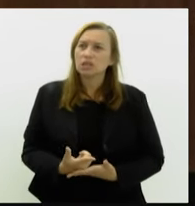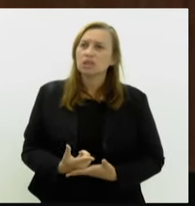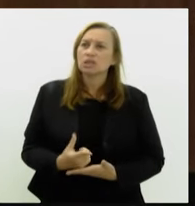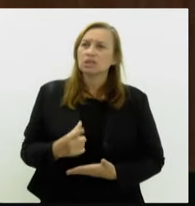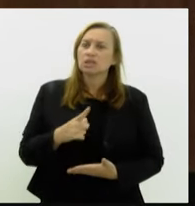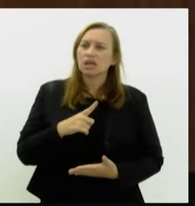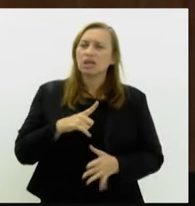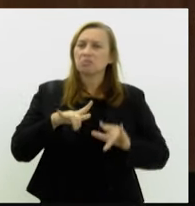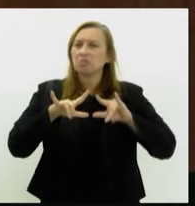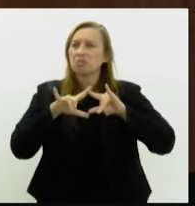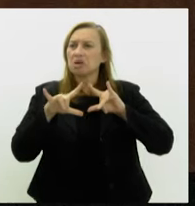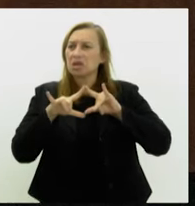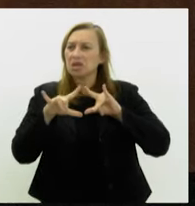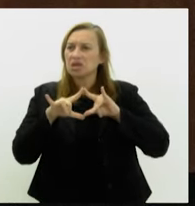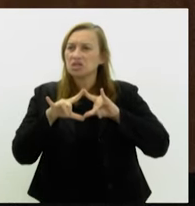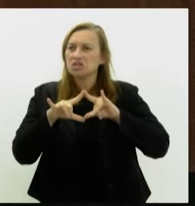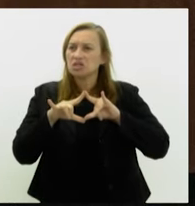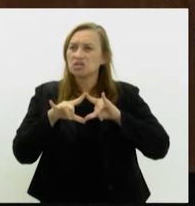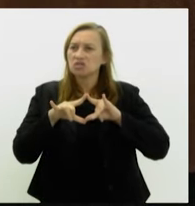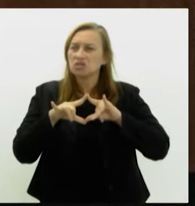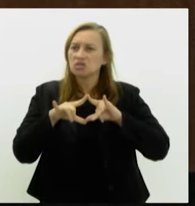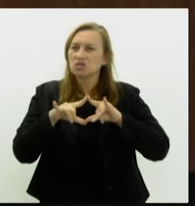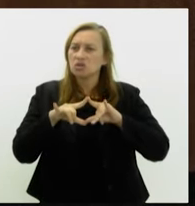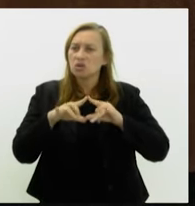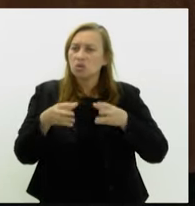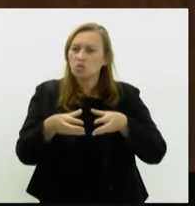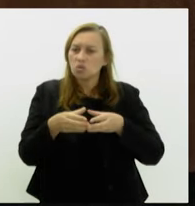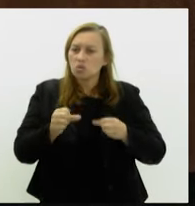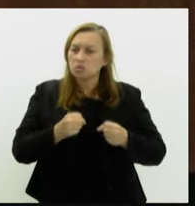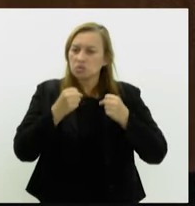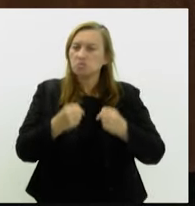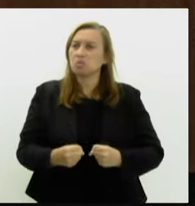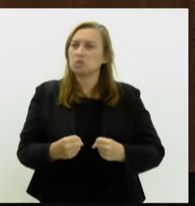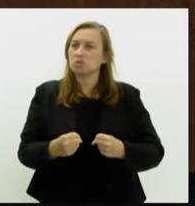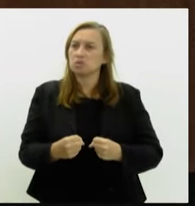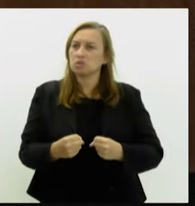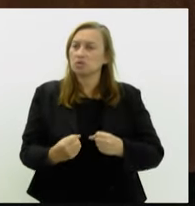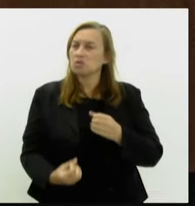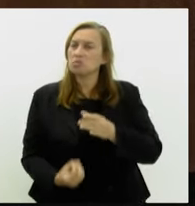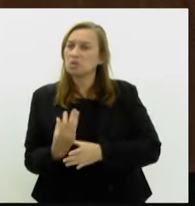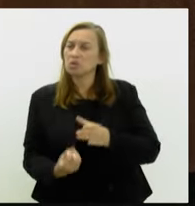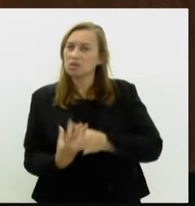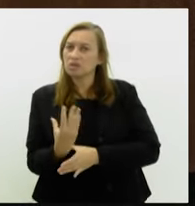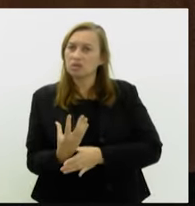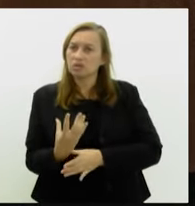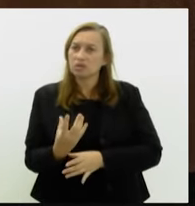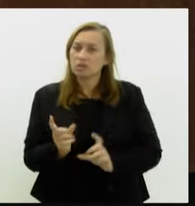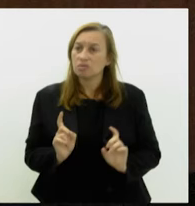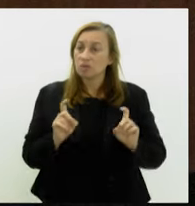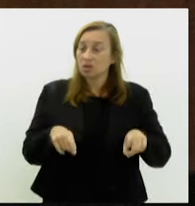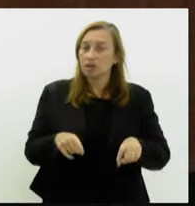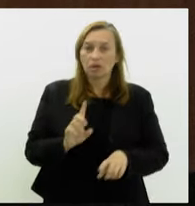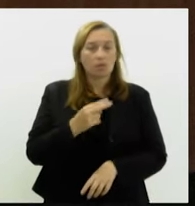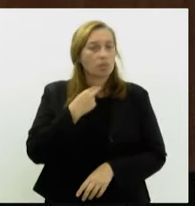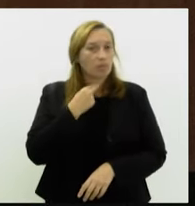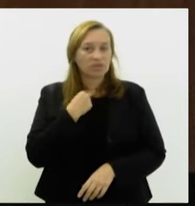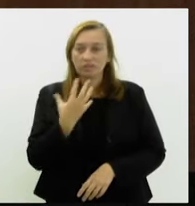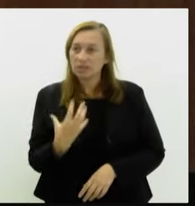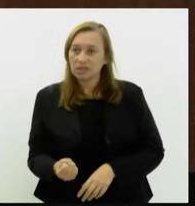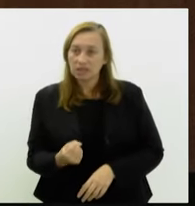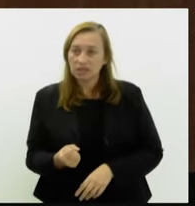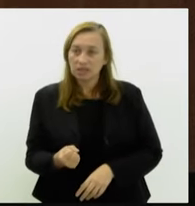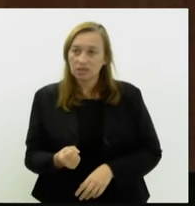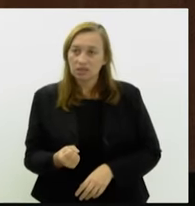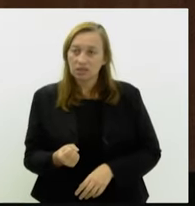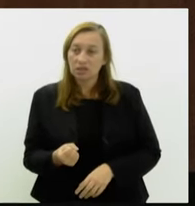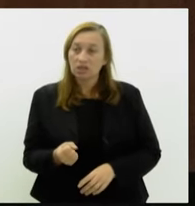nas milícias uma fonte de poder e de exercício de reprodução de mandatos. Não podemos aceitar que o Estado